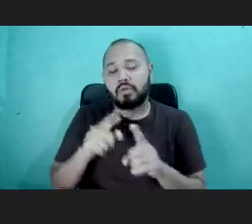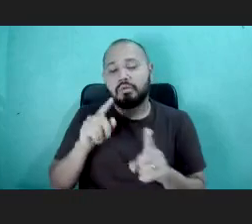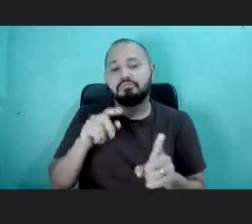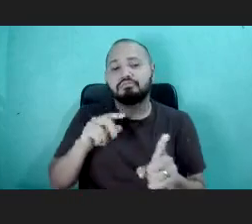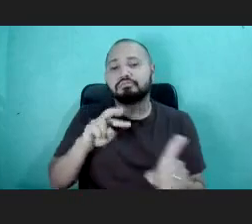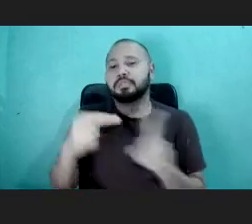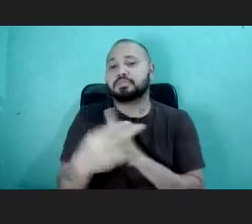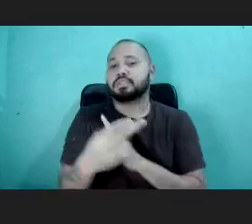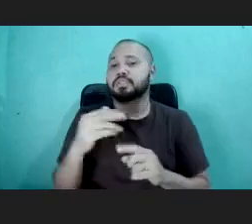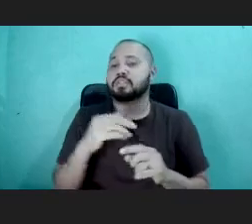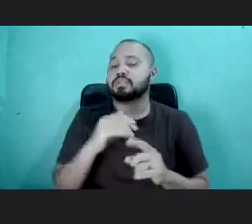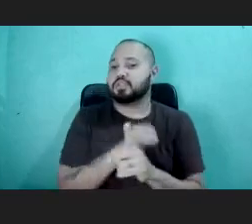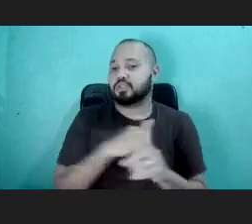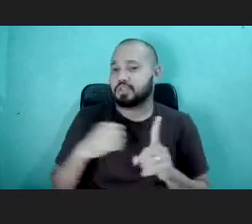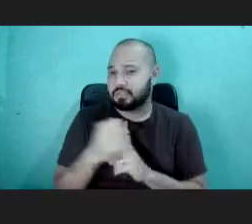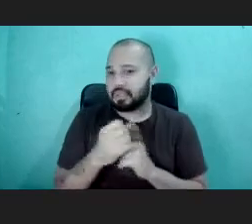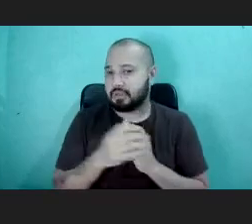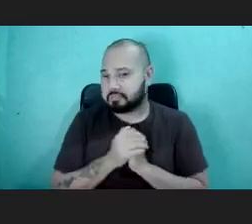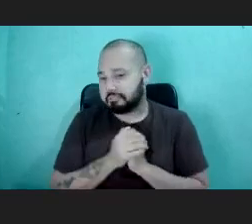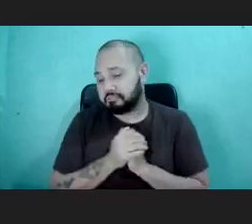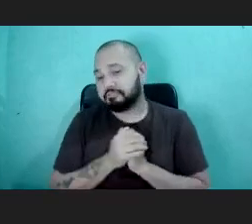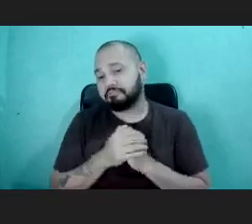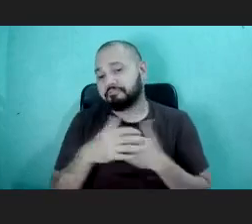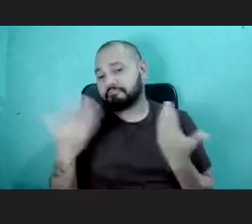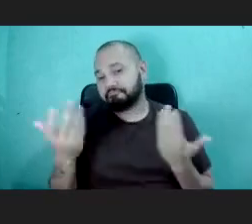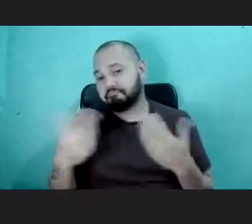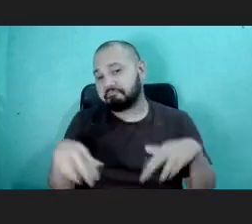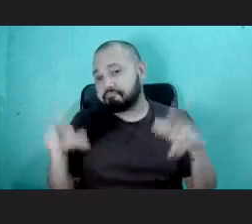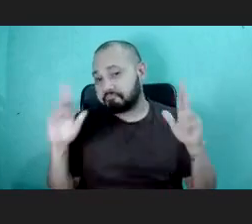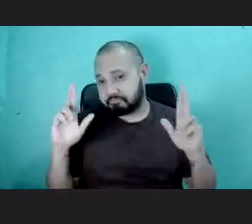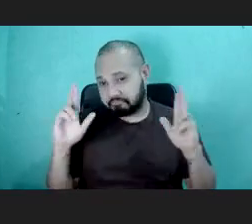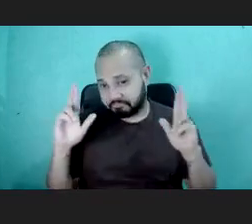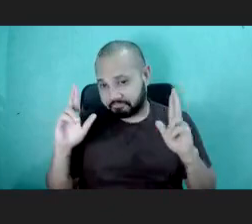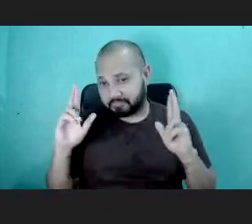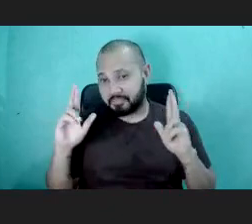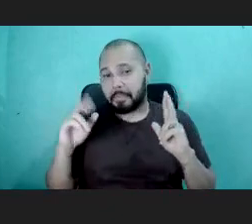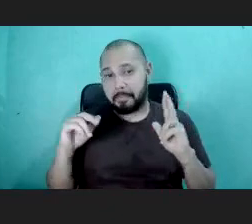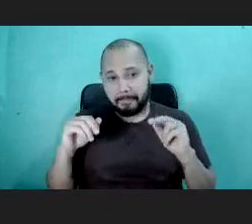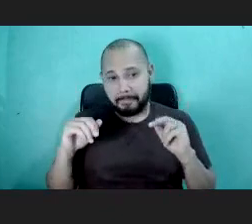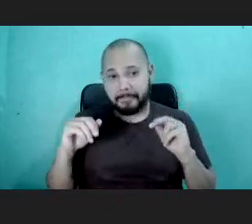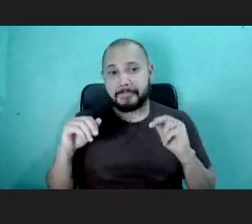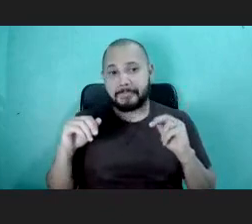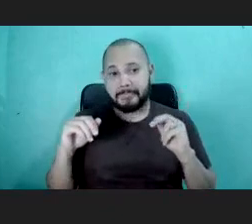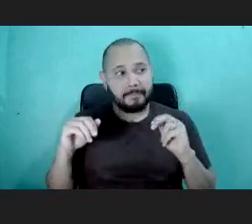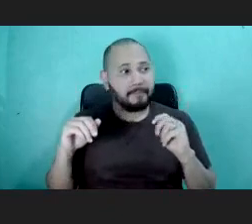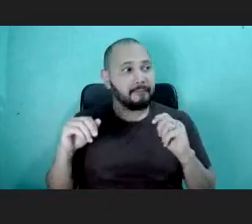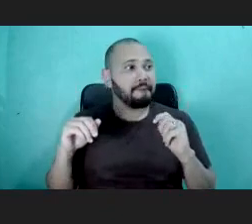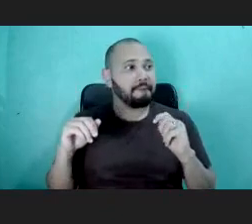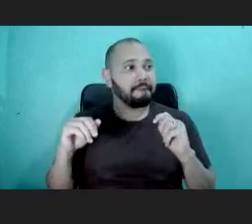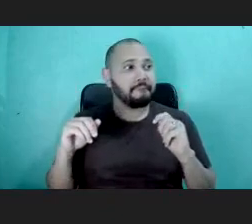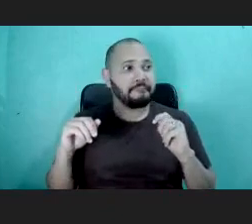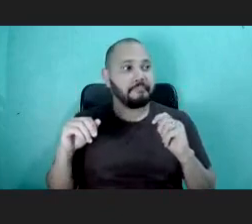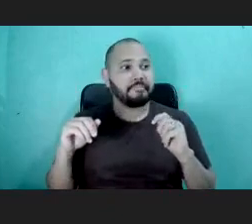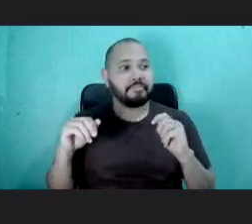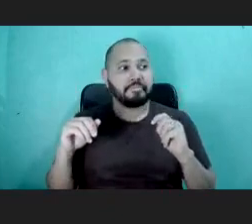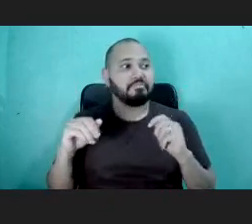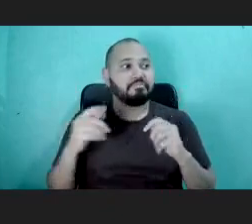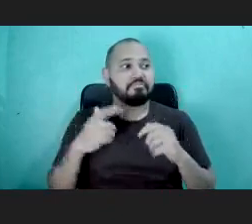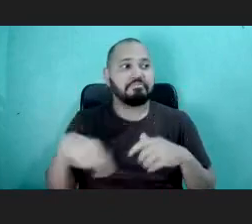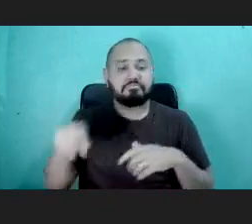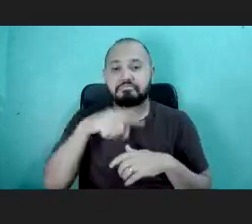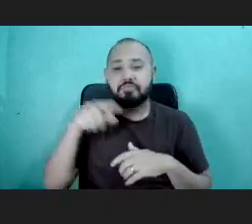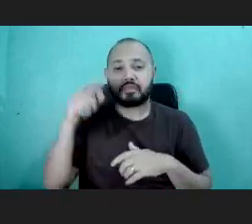isso, né? Eu espero, no fim das contas, que essas ideias, elas